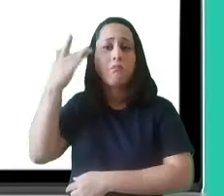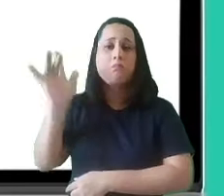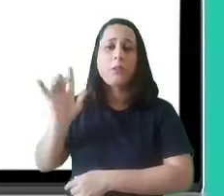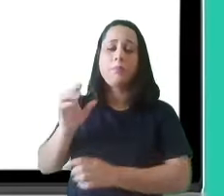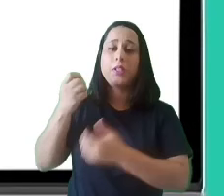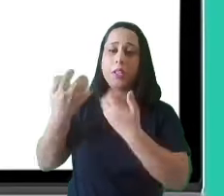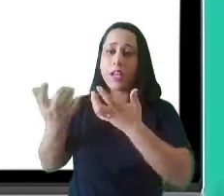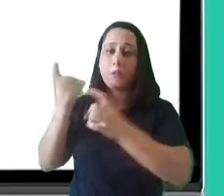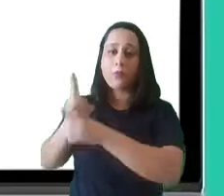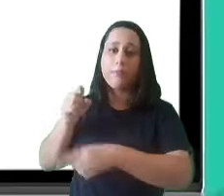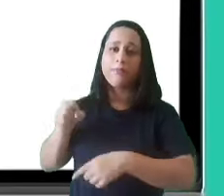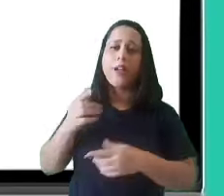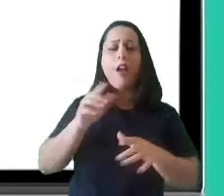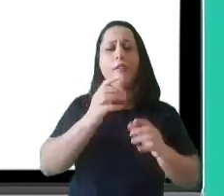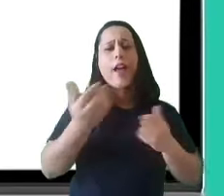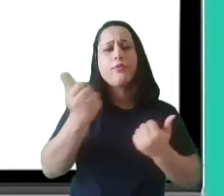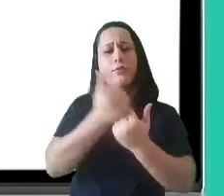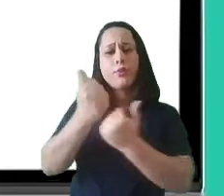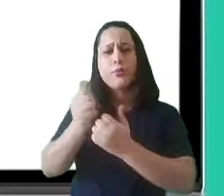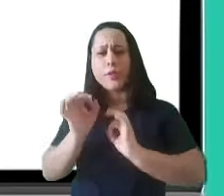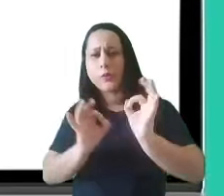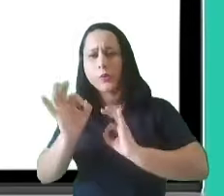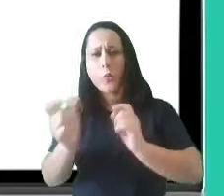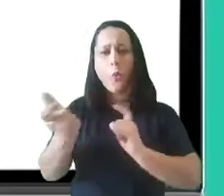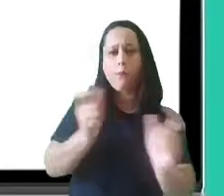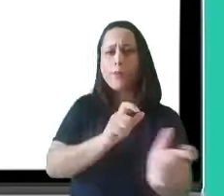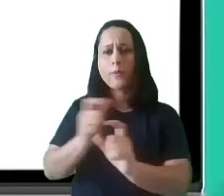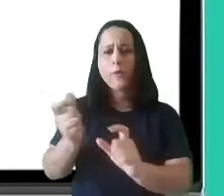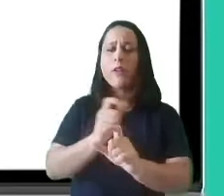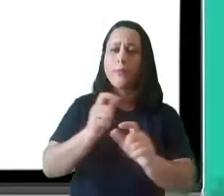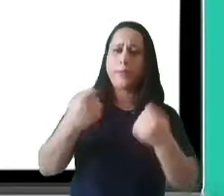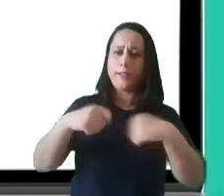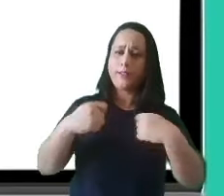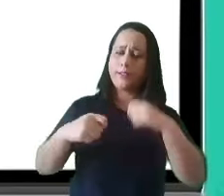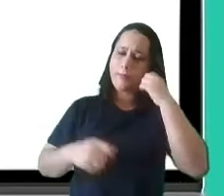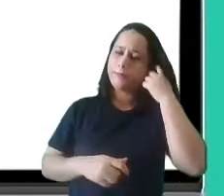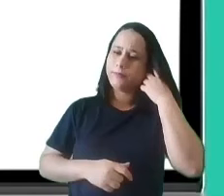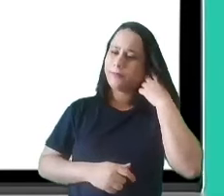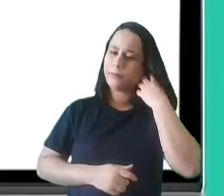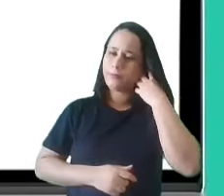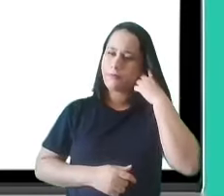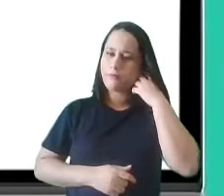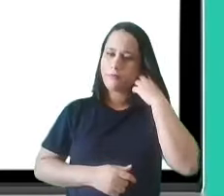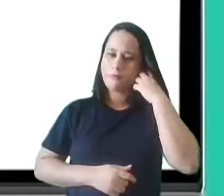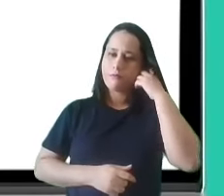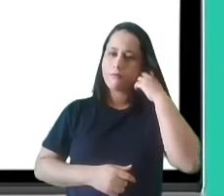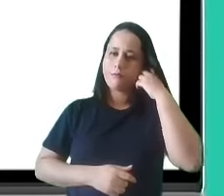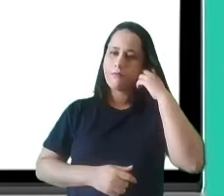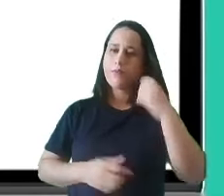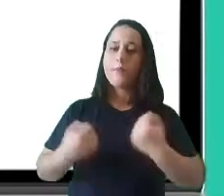molar, que é 58,5, vezes o volume que não foi dado, é o que a gente precisa saber.